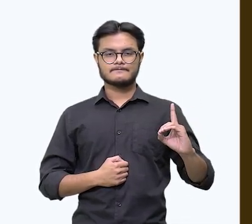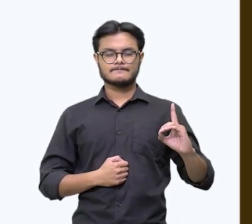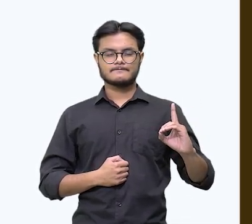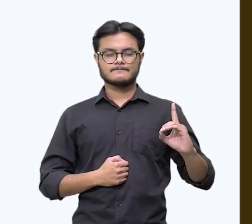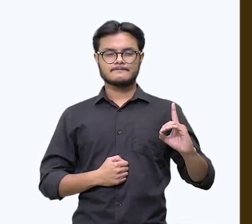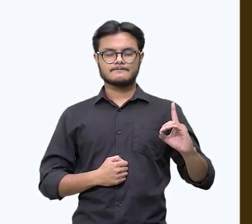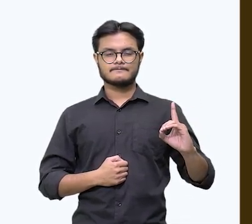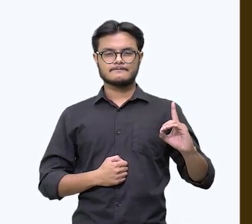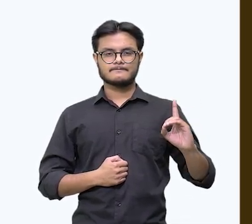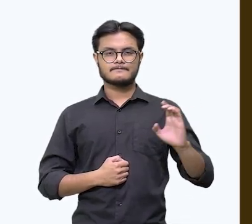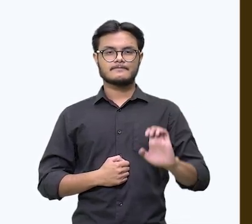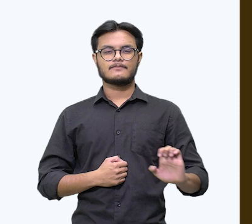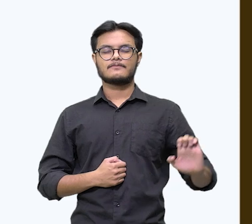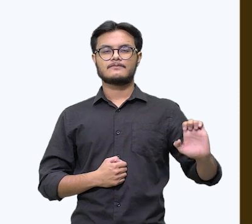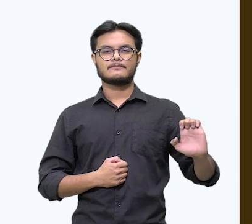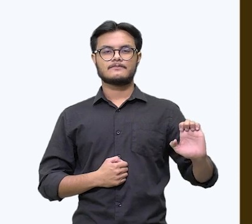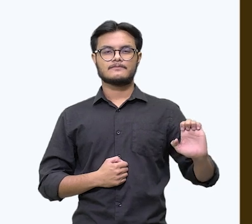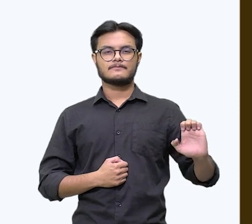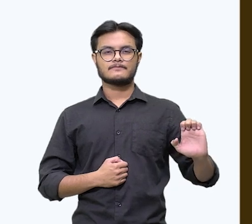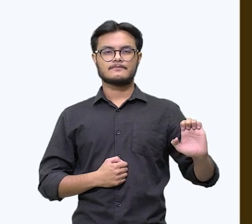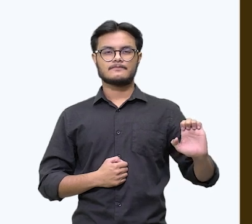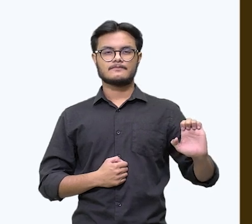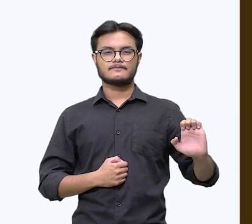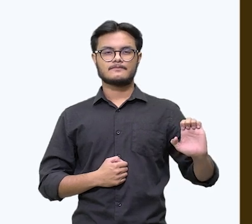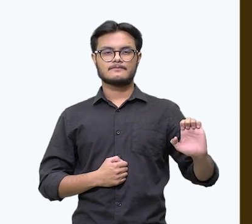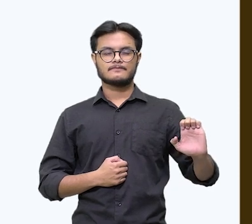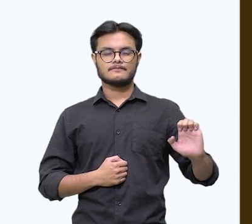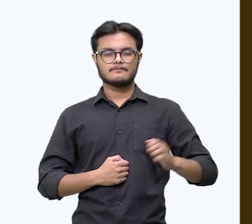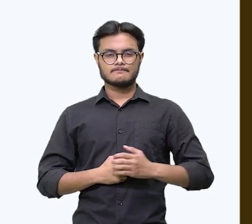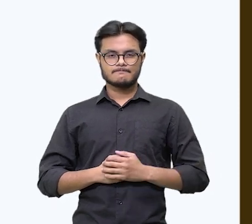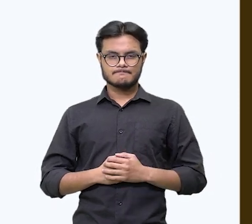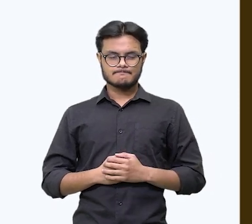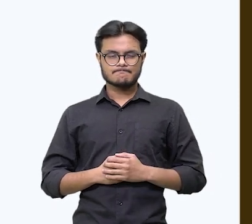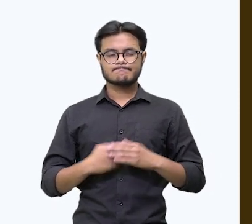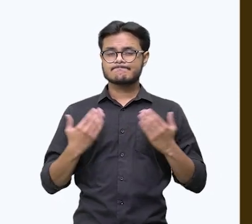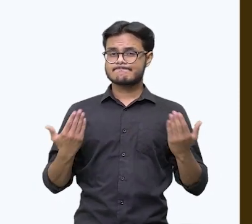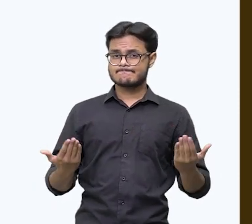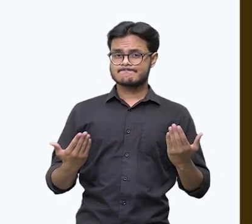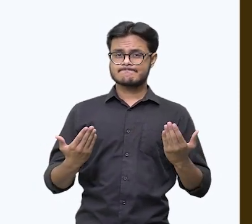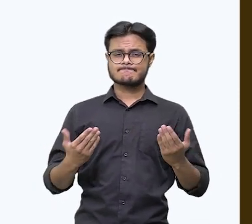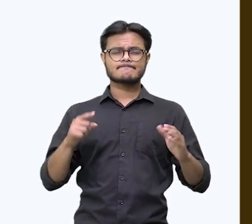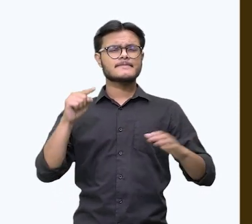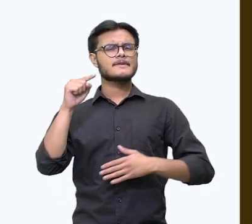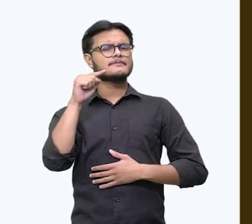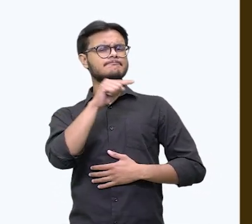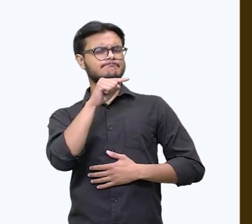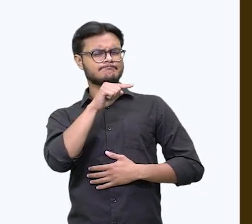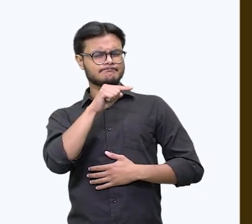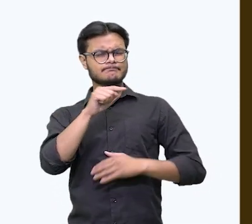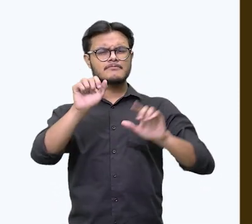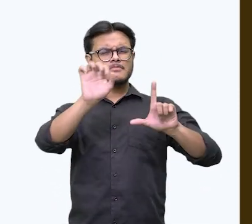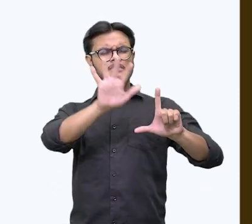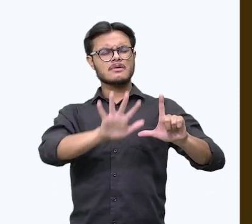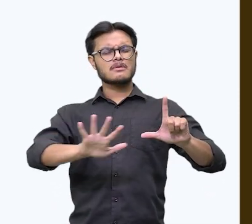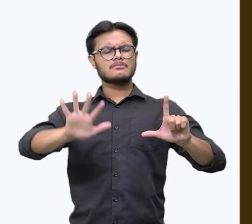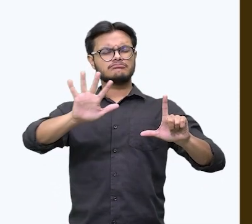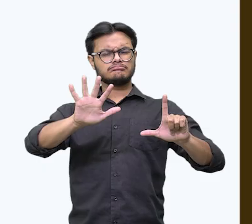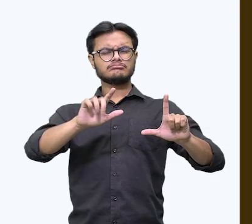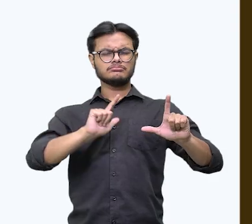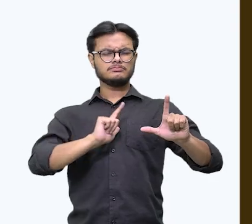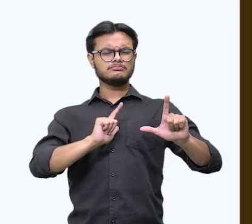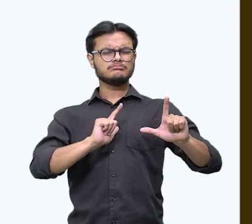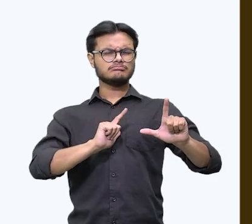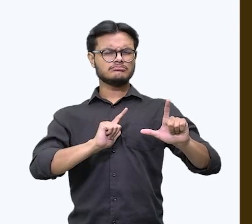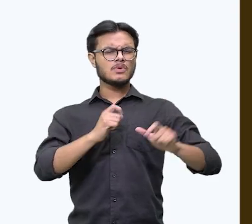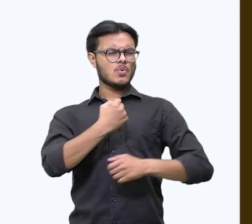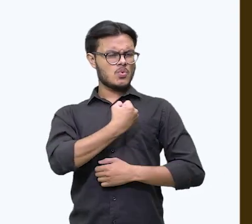vezes 10 a menos 5 ampere e letra E, 1 vezes 10 a menos 4 ampere. Bom, na questão, na imagem, ele dá